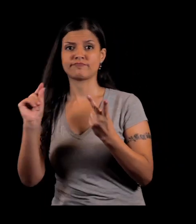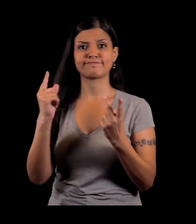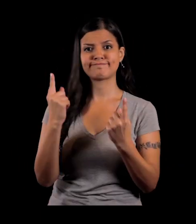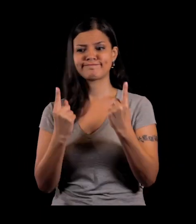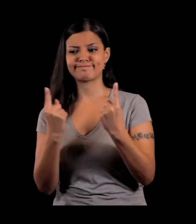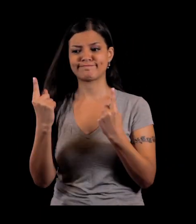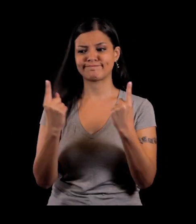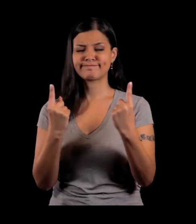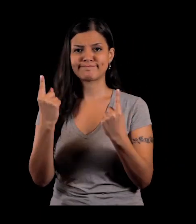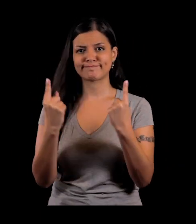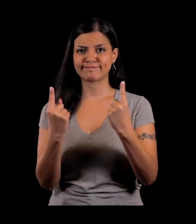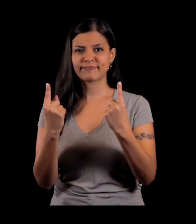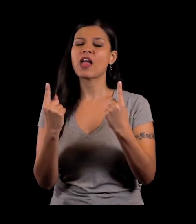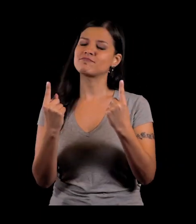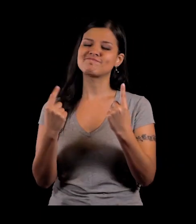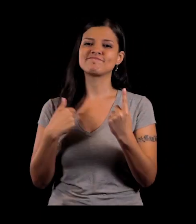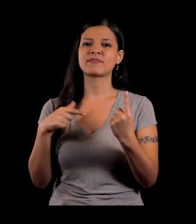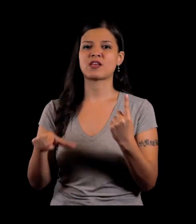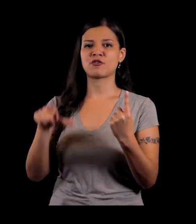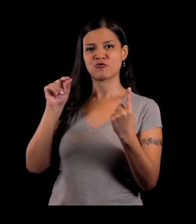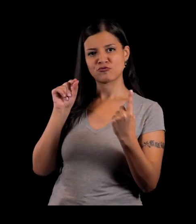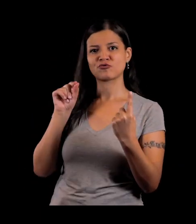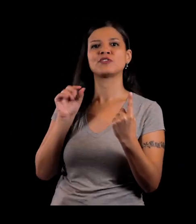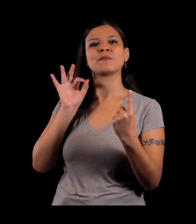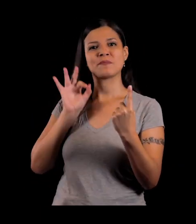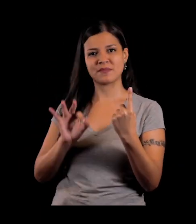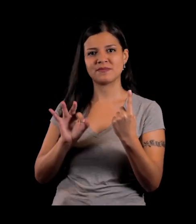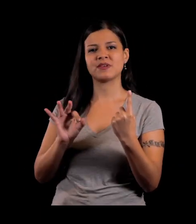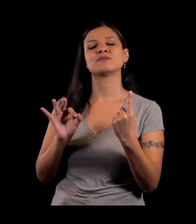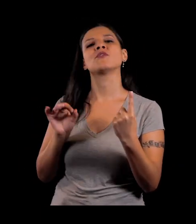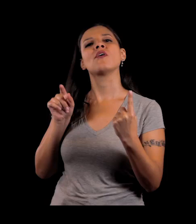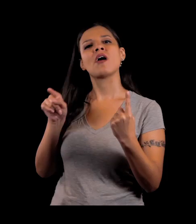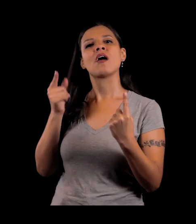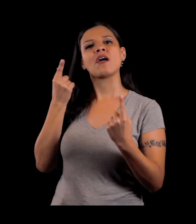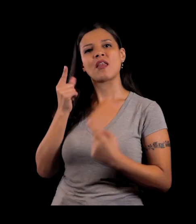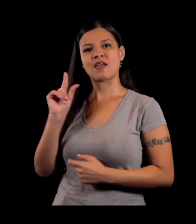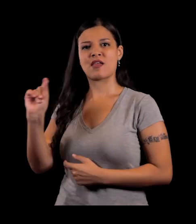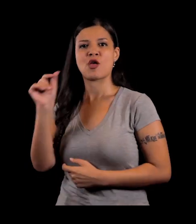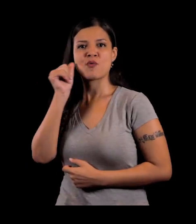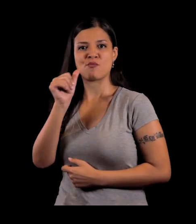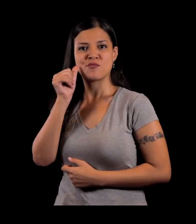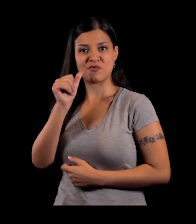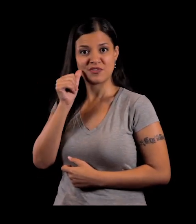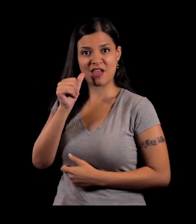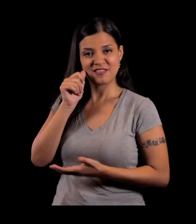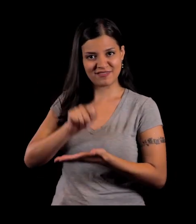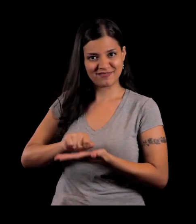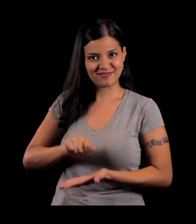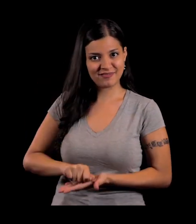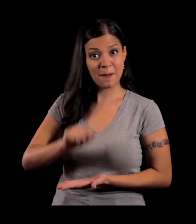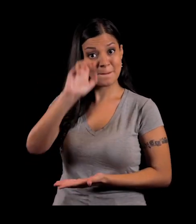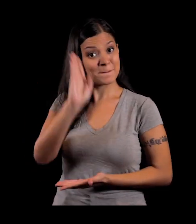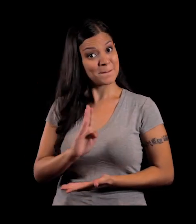Clarice Lispector. E, por fim, optei pela escritora brasileira. A minha